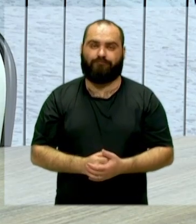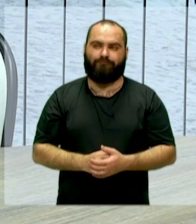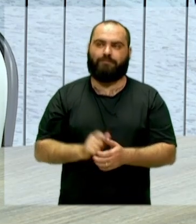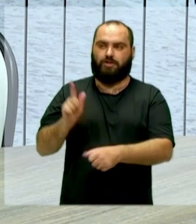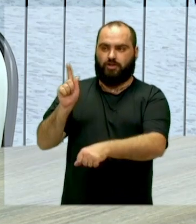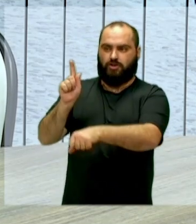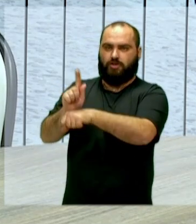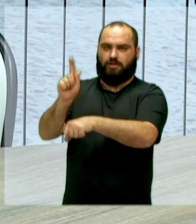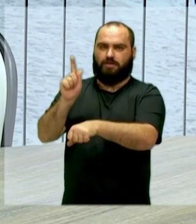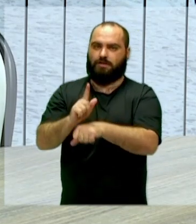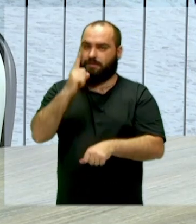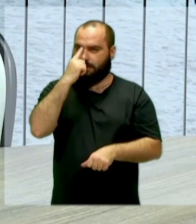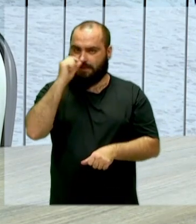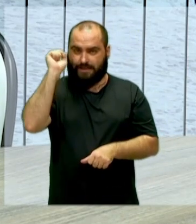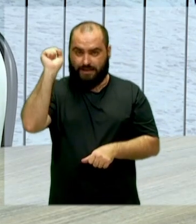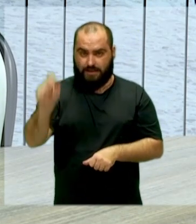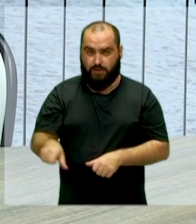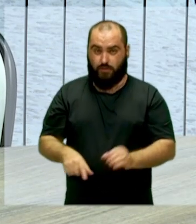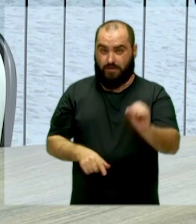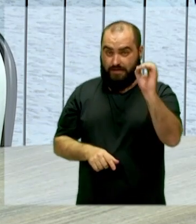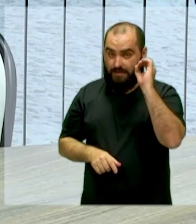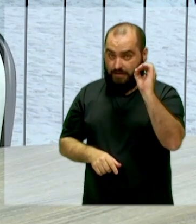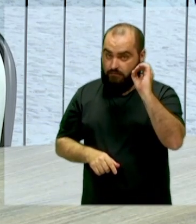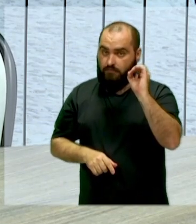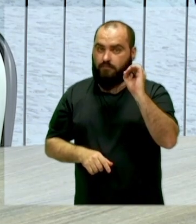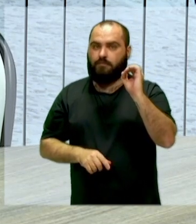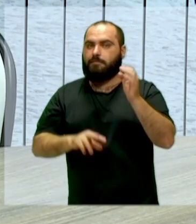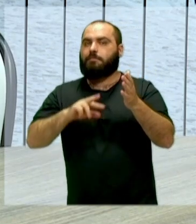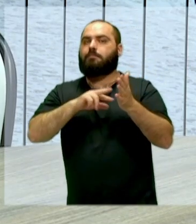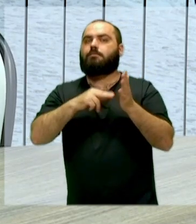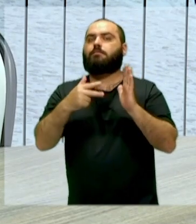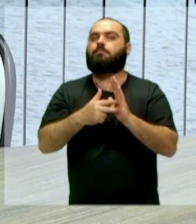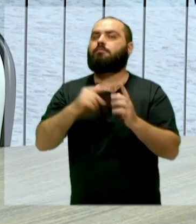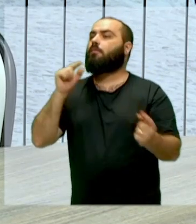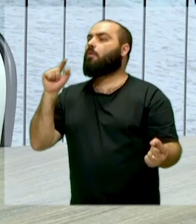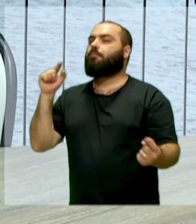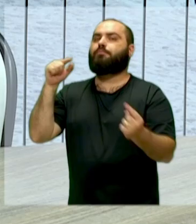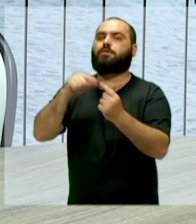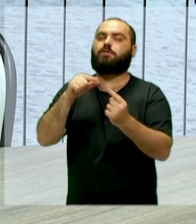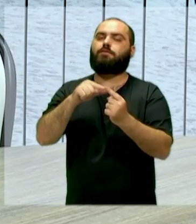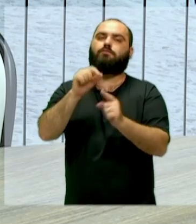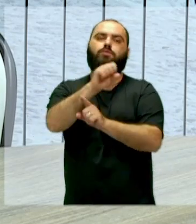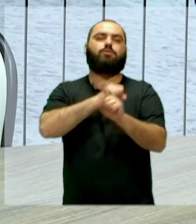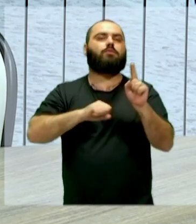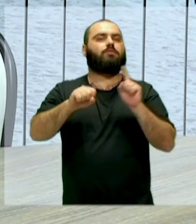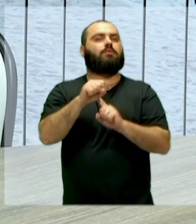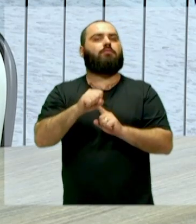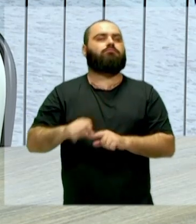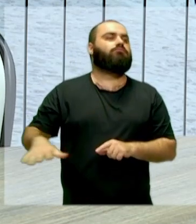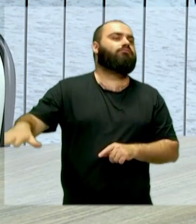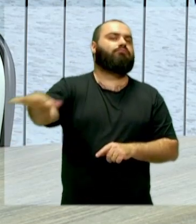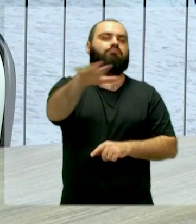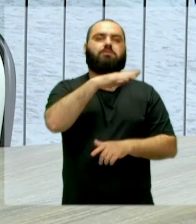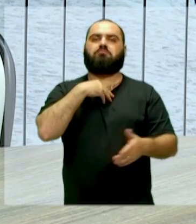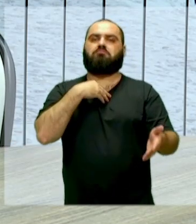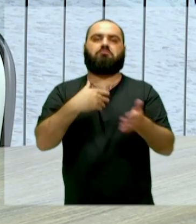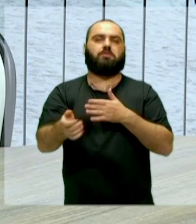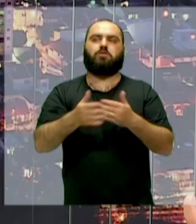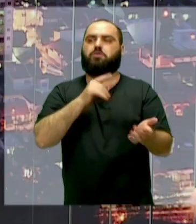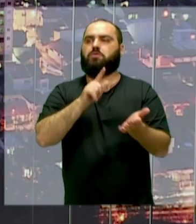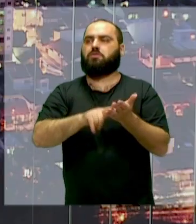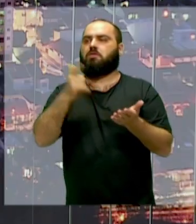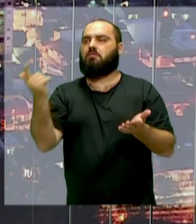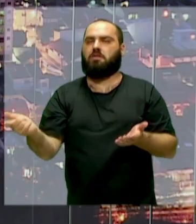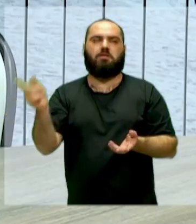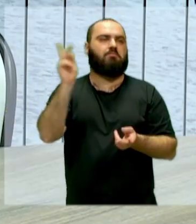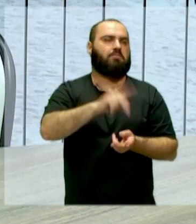gestão de resíduos sólidos de Lixo Zero é uma meta social da sociedade inteira não importa se eu sou jornalista se eu